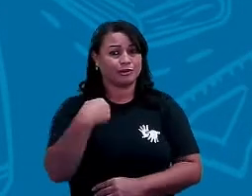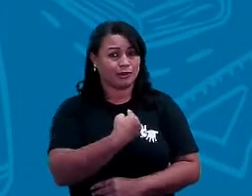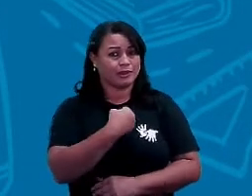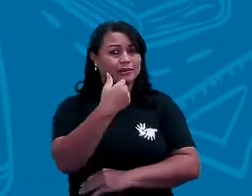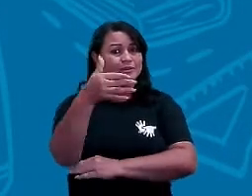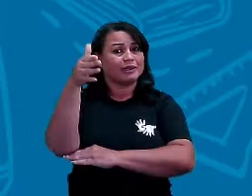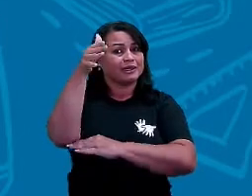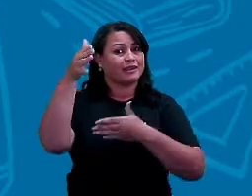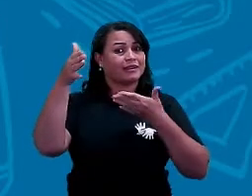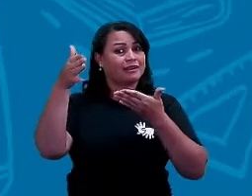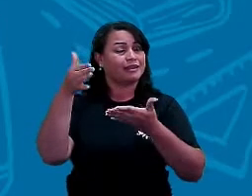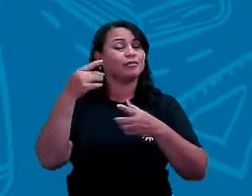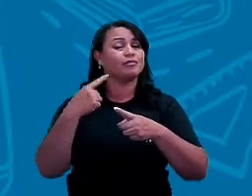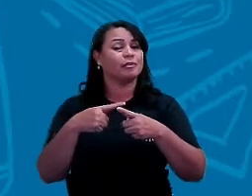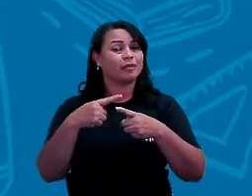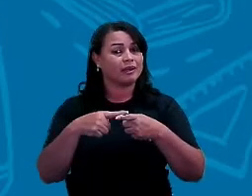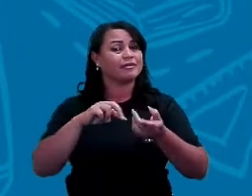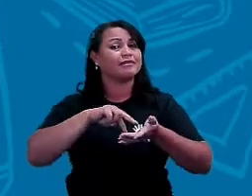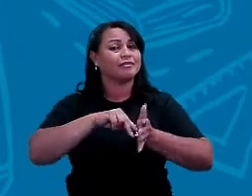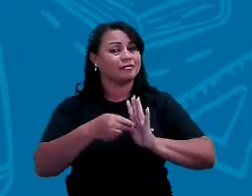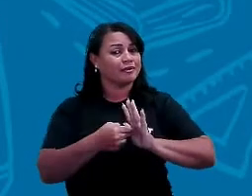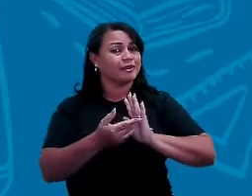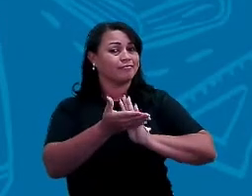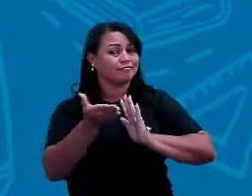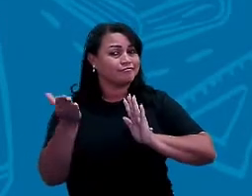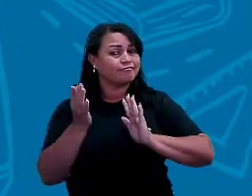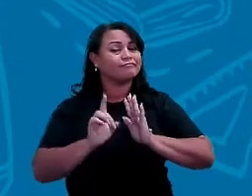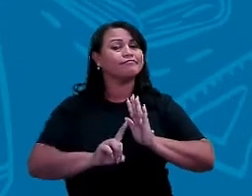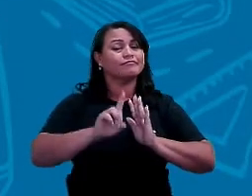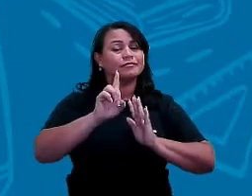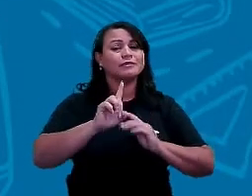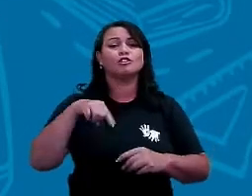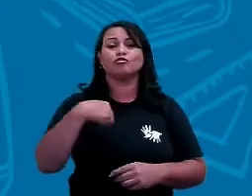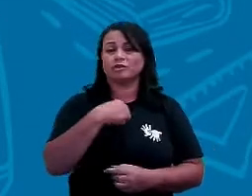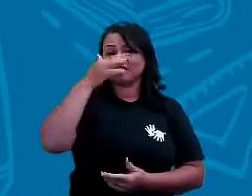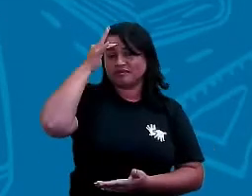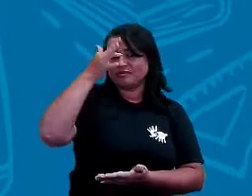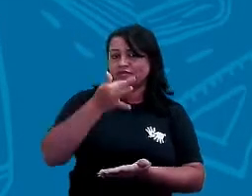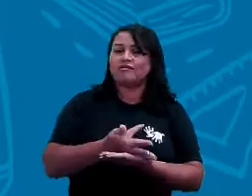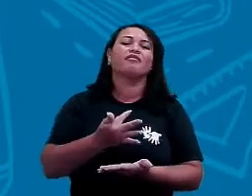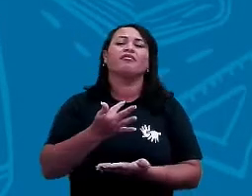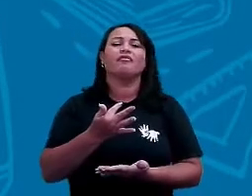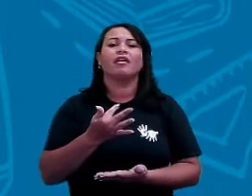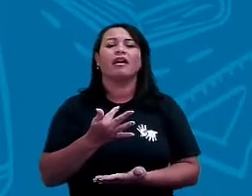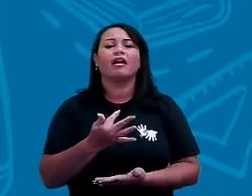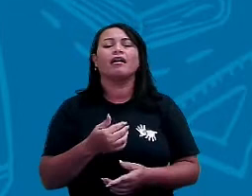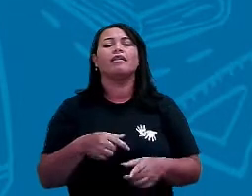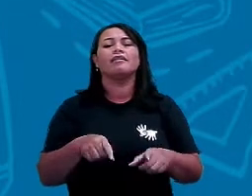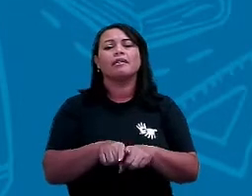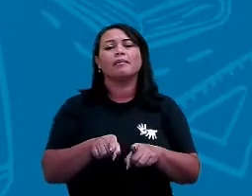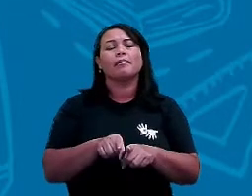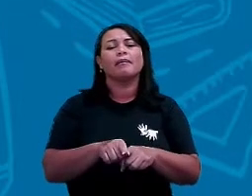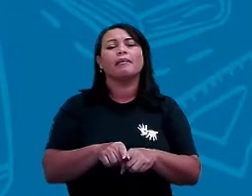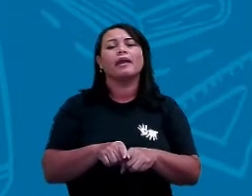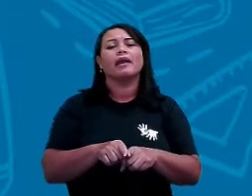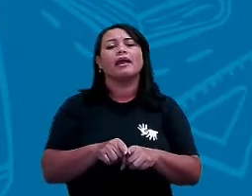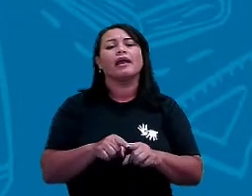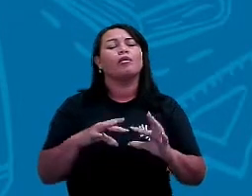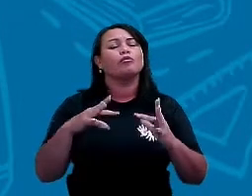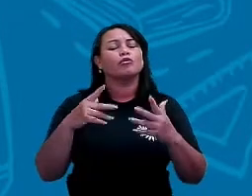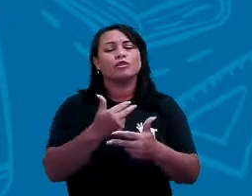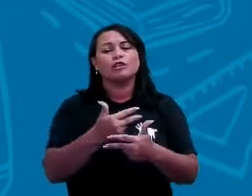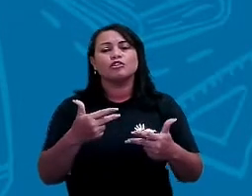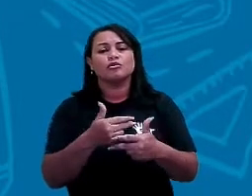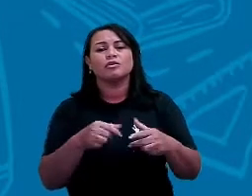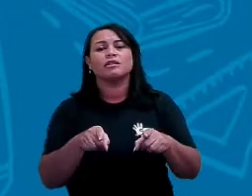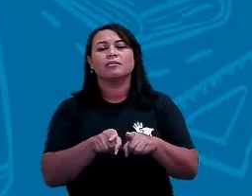bandeira é assim por estes significados, Pela nossa fé, pela arma que recebemos, pela Batalha do Monte